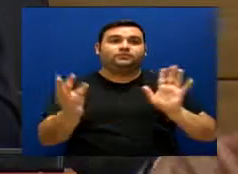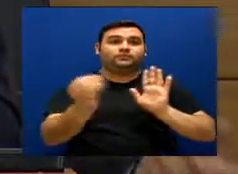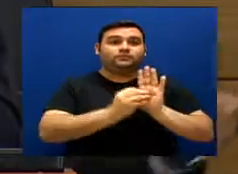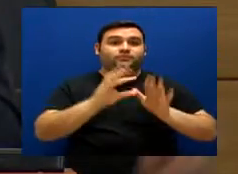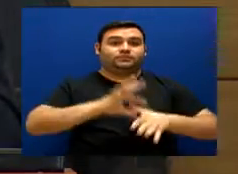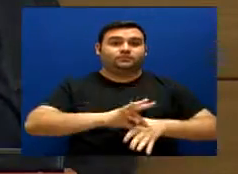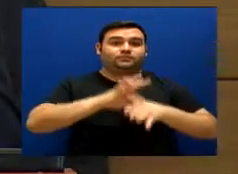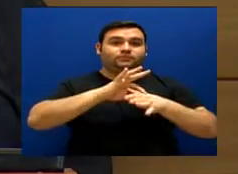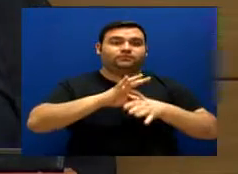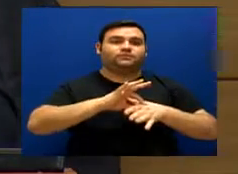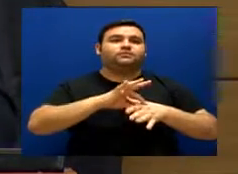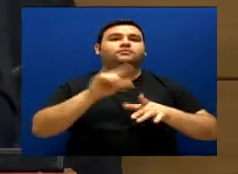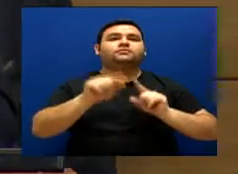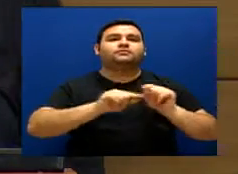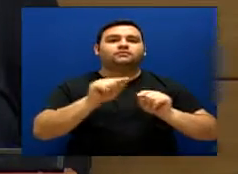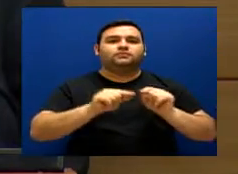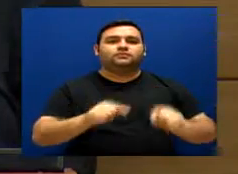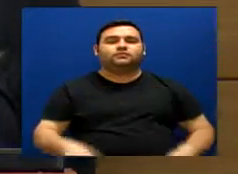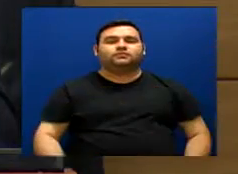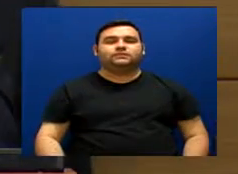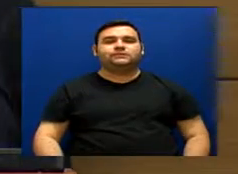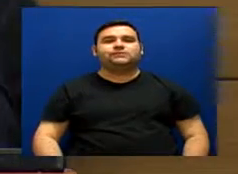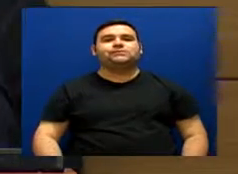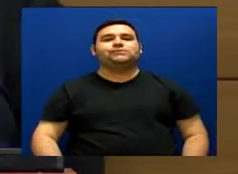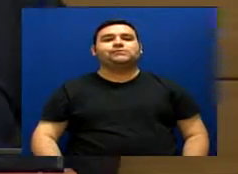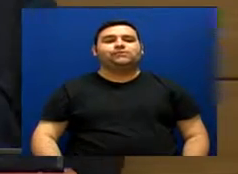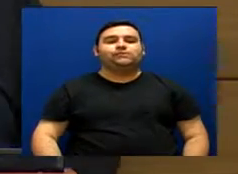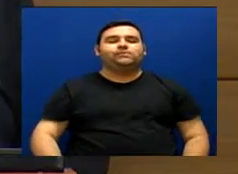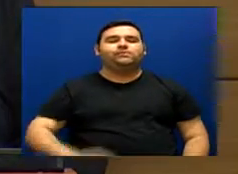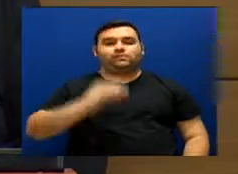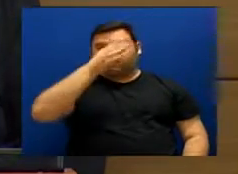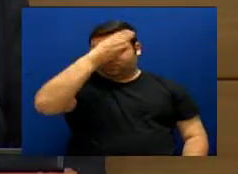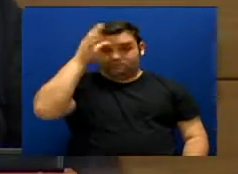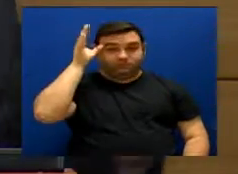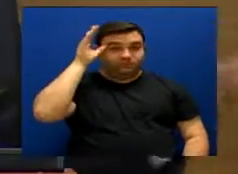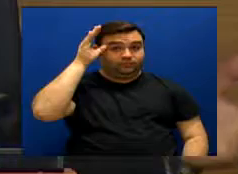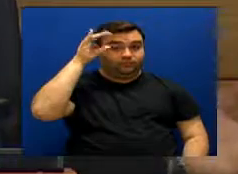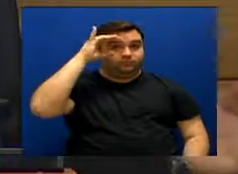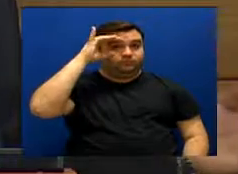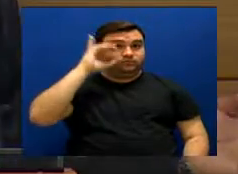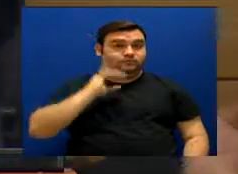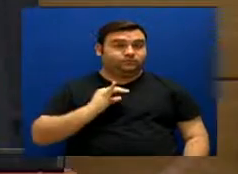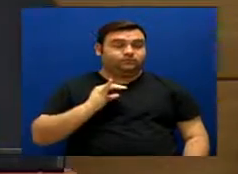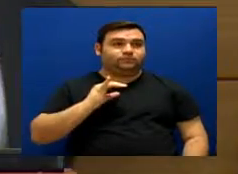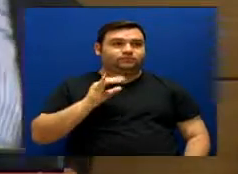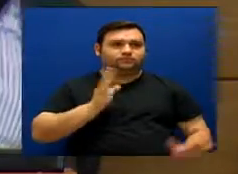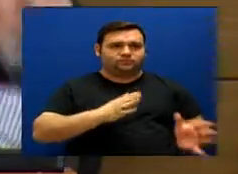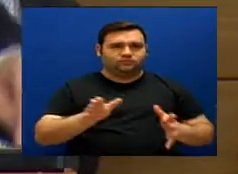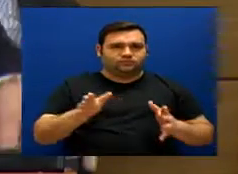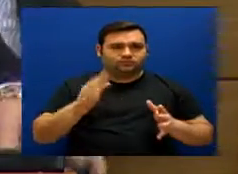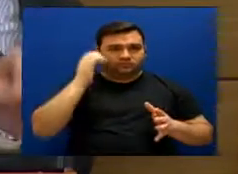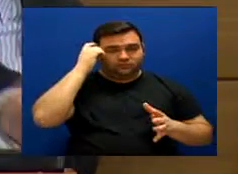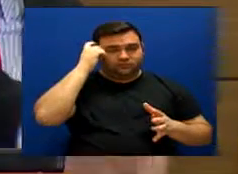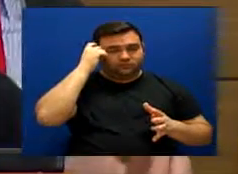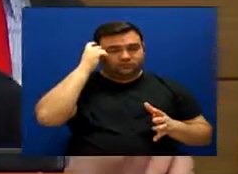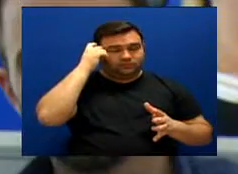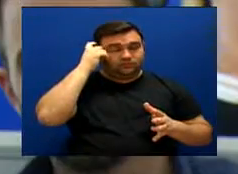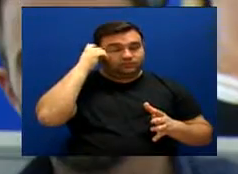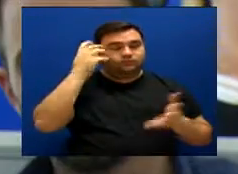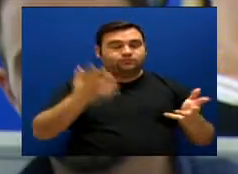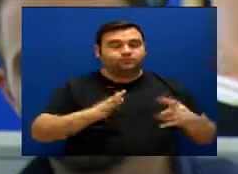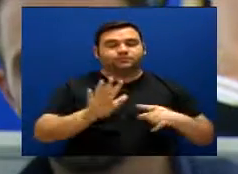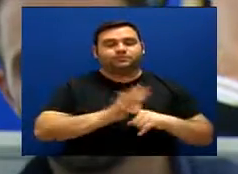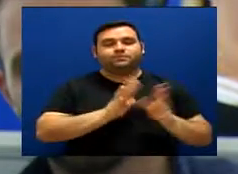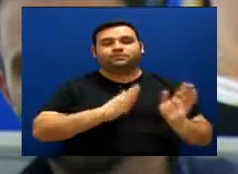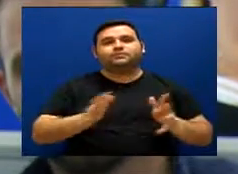Inscrição de líder, secretário. Quem está inscrito como líder? Cíntia, vereadora Yara pediu também. É questão de ordem? É questão